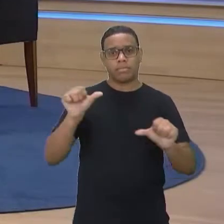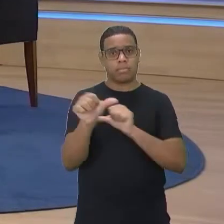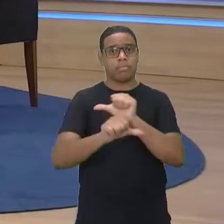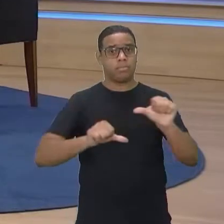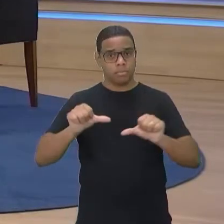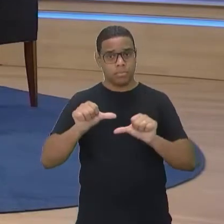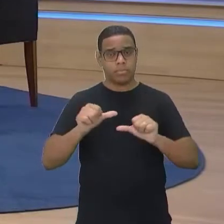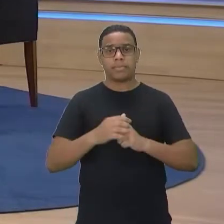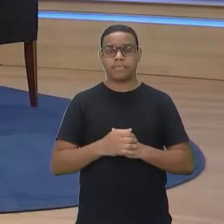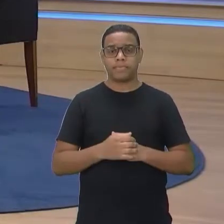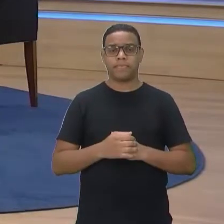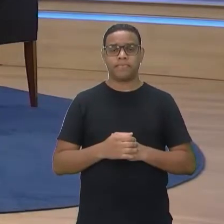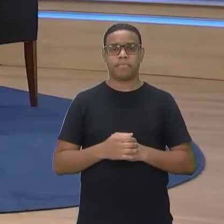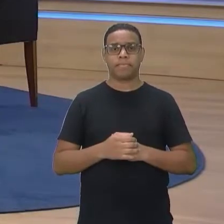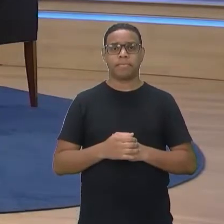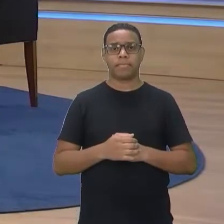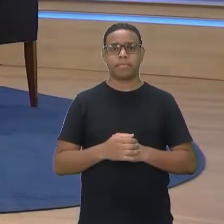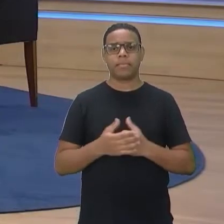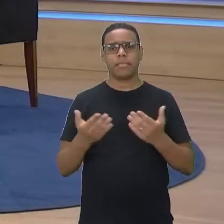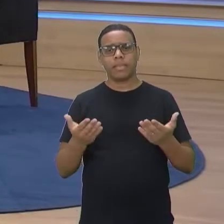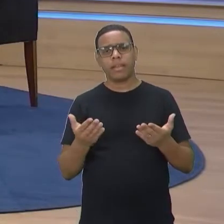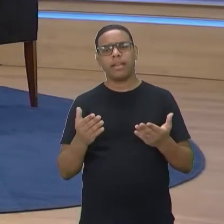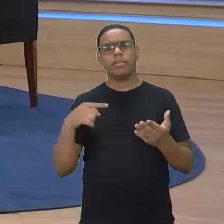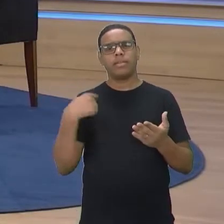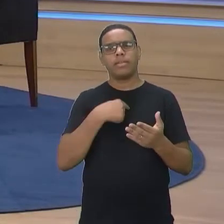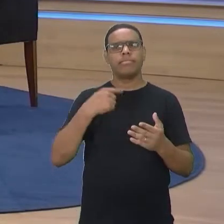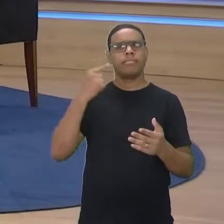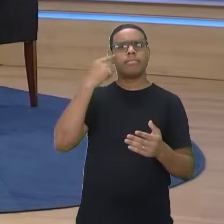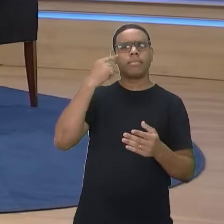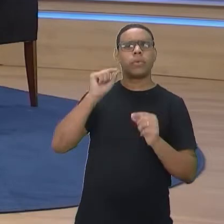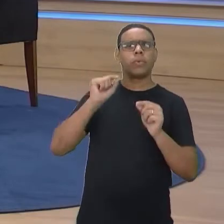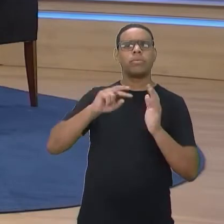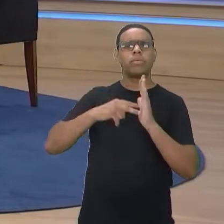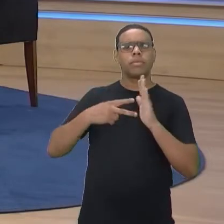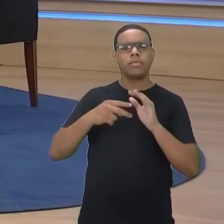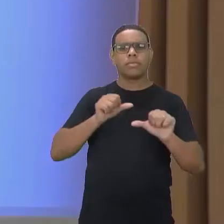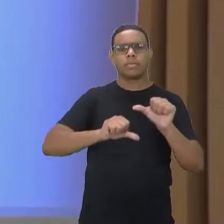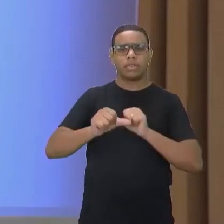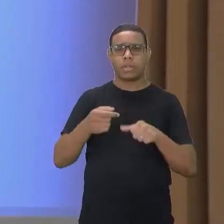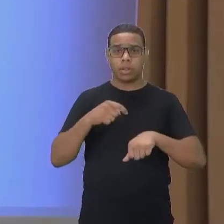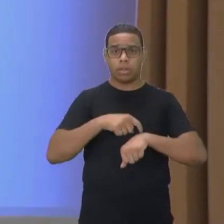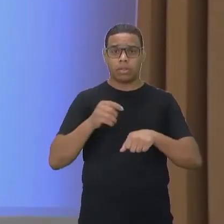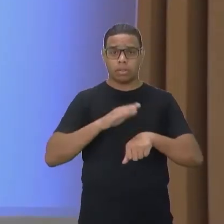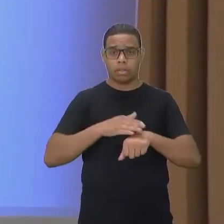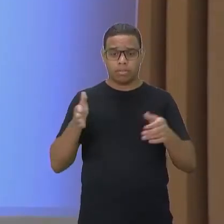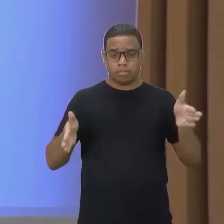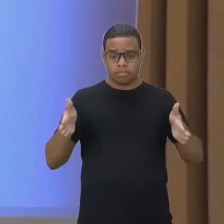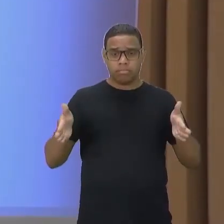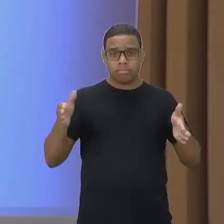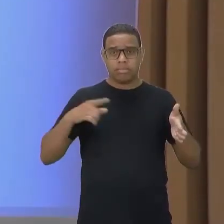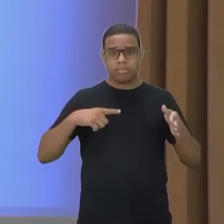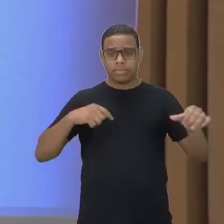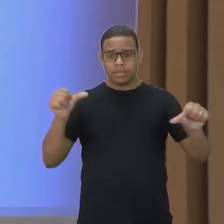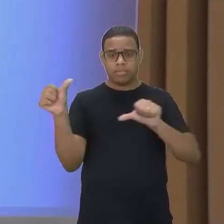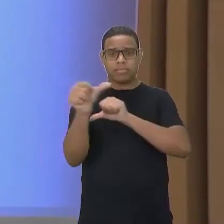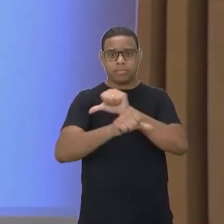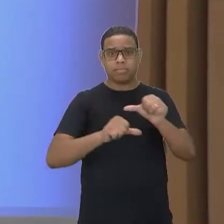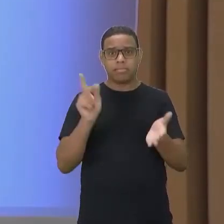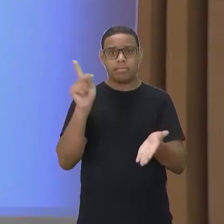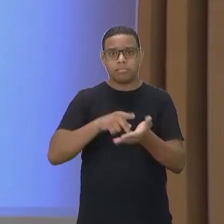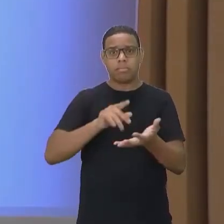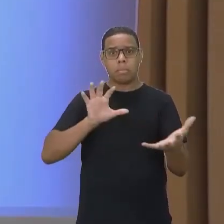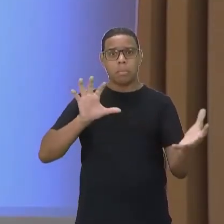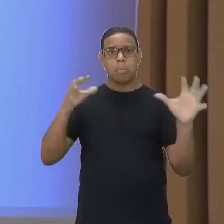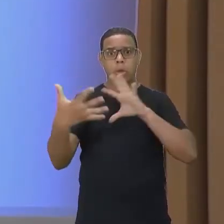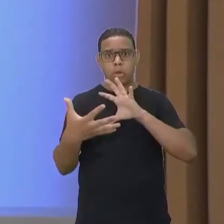ter assim, uma vaga ideia do que é, né? A gente está vivendo nos tempos atuais mudanças bem drásticas, né? Por